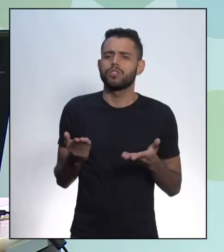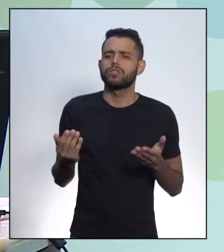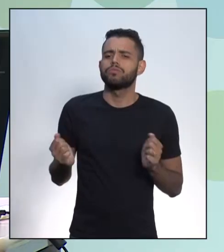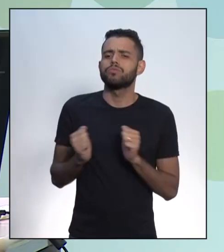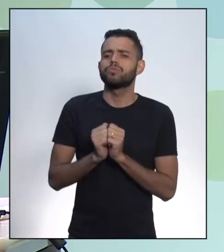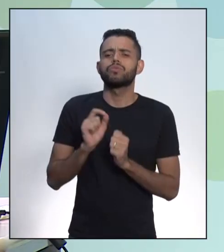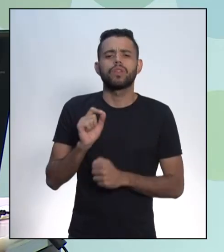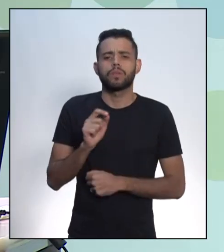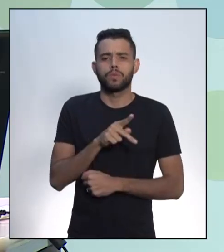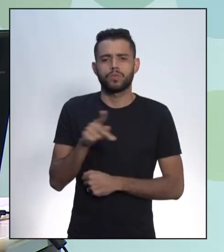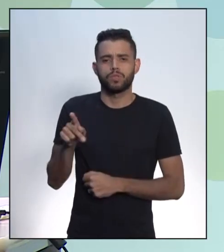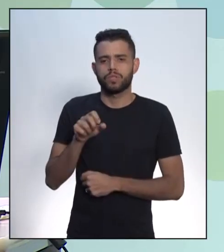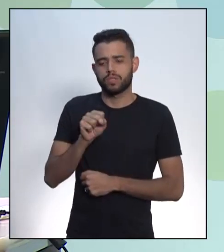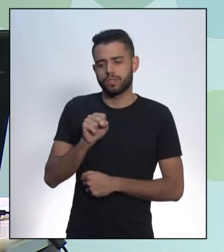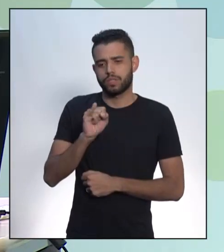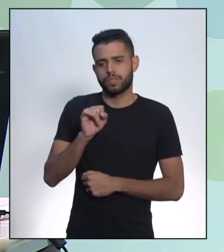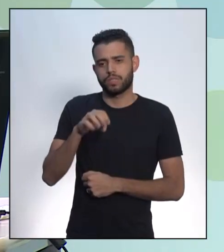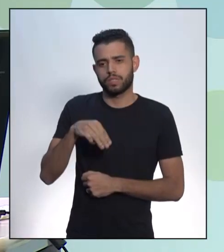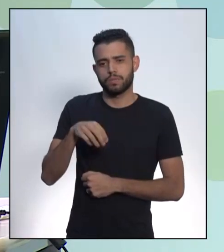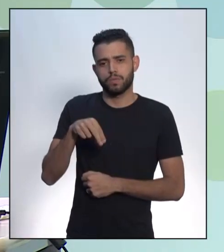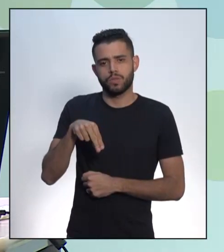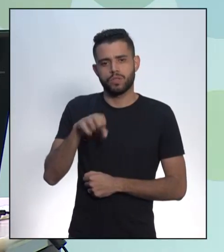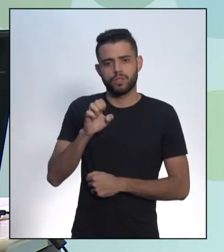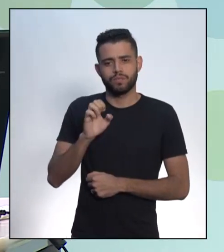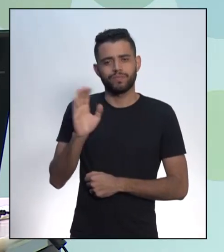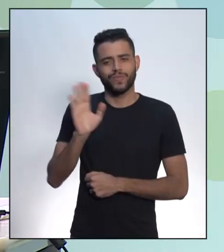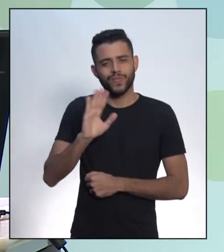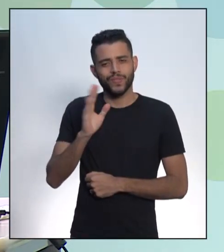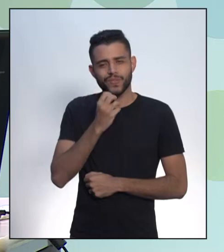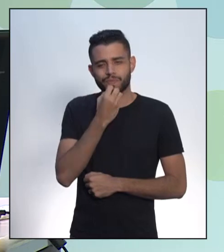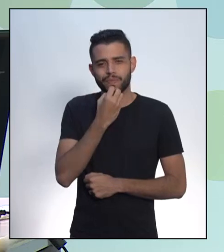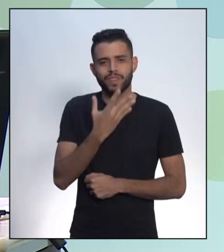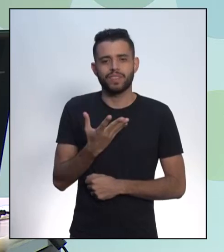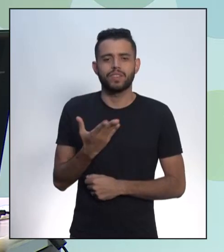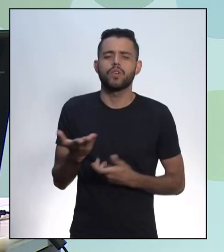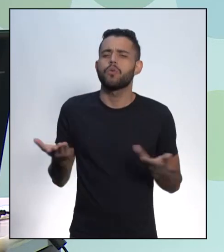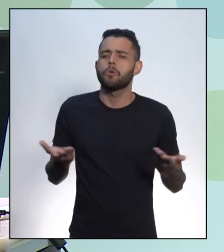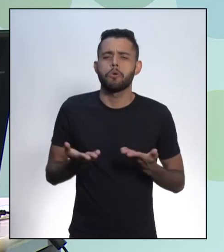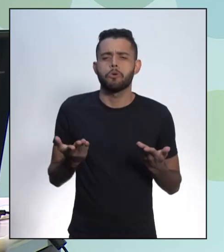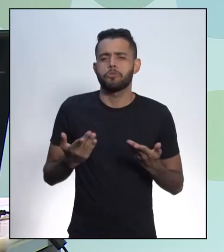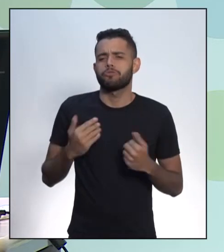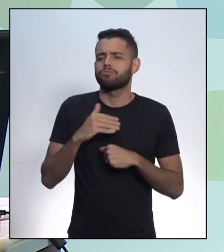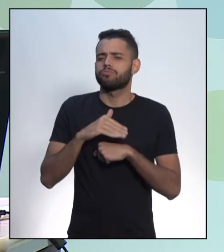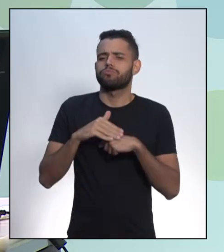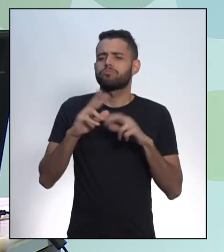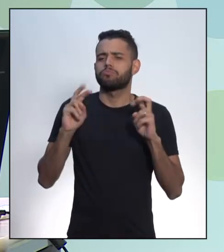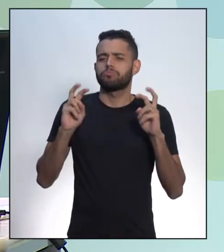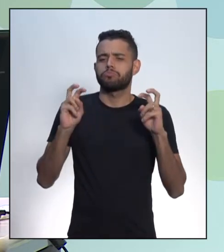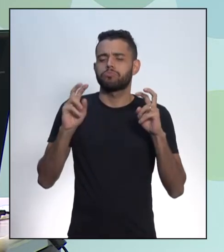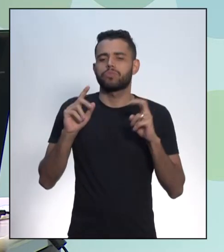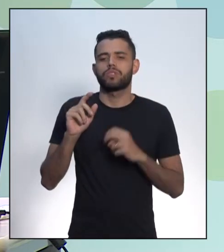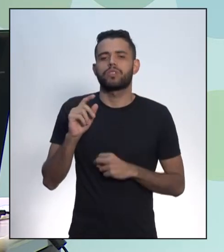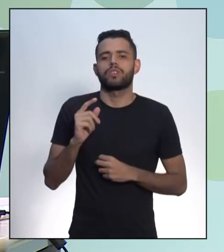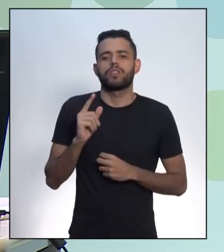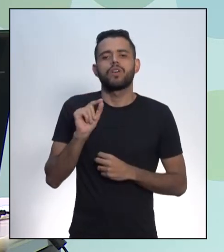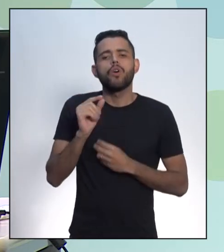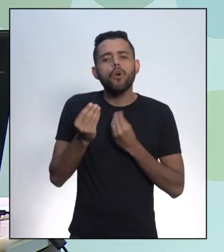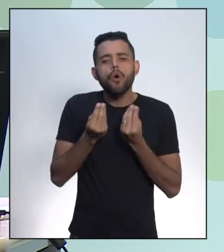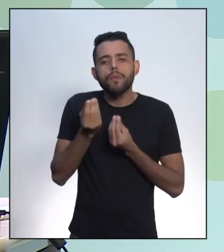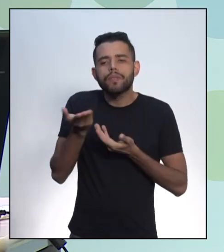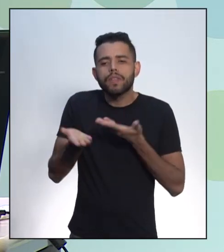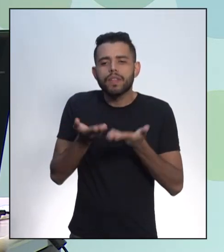Simone. Olá, tudo bem, Regiane? Hoje, pessoal, nós vamos falar sobre o tratamento da água, tá?